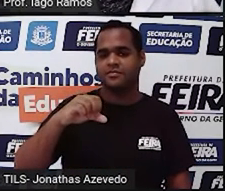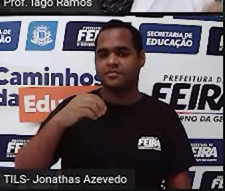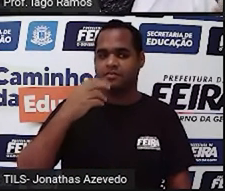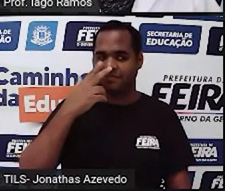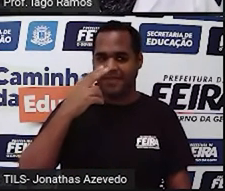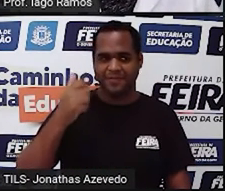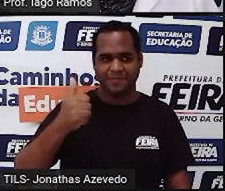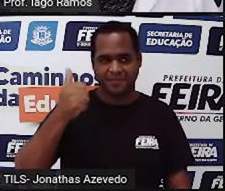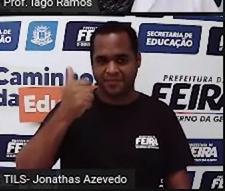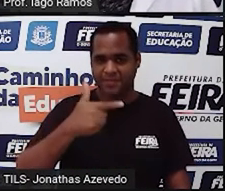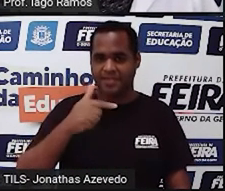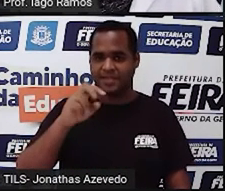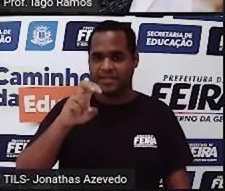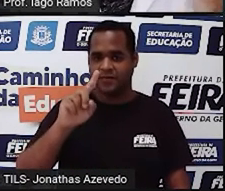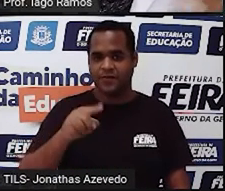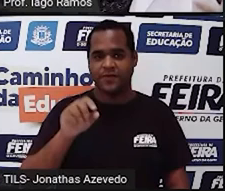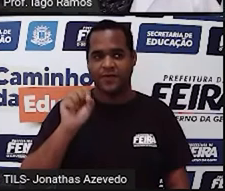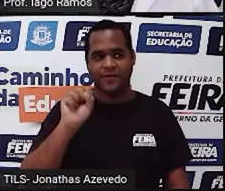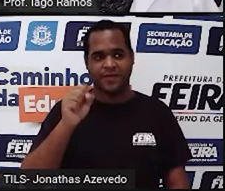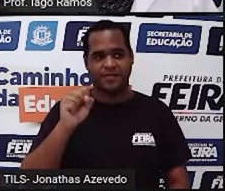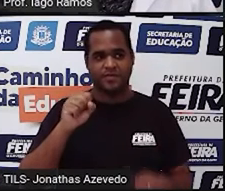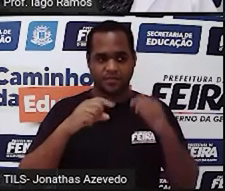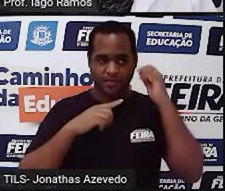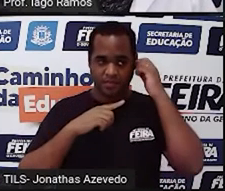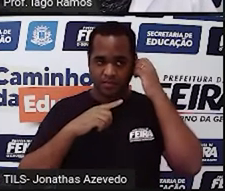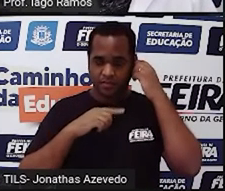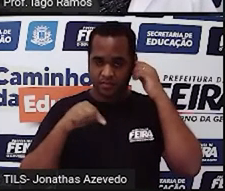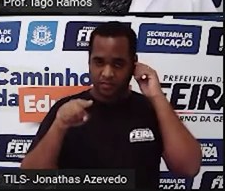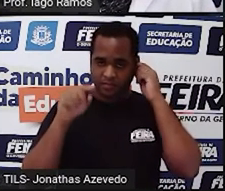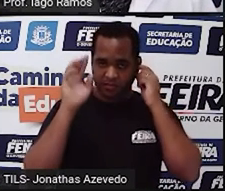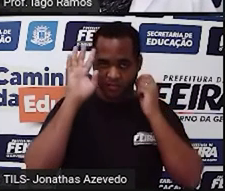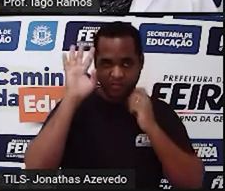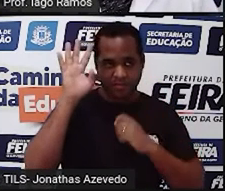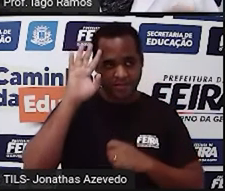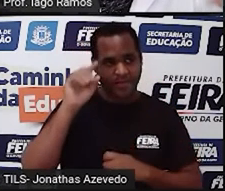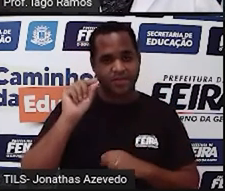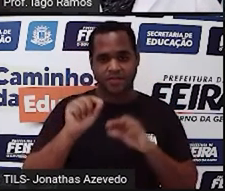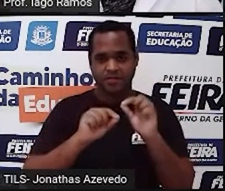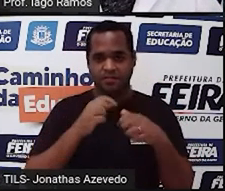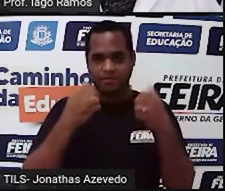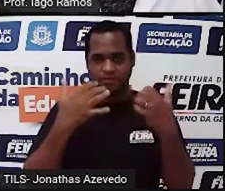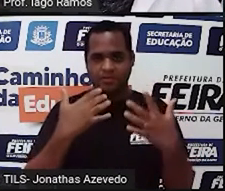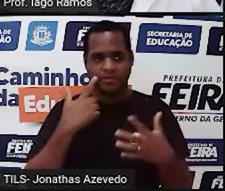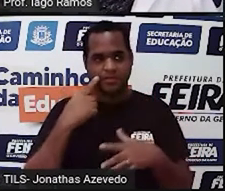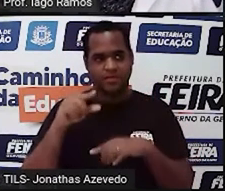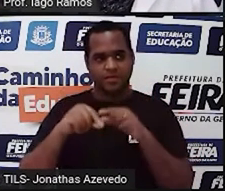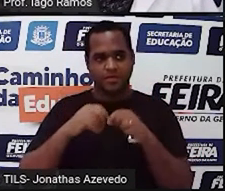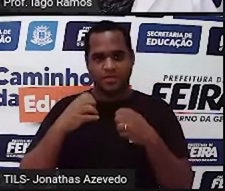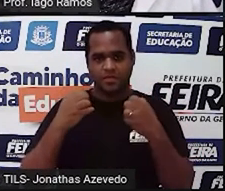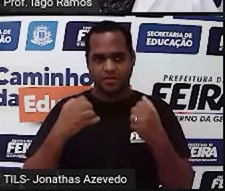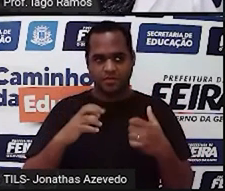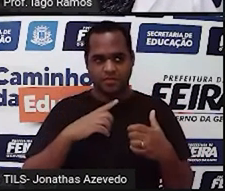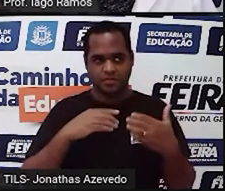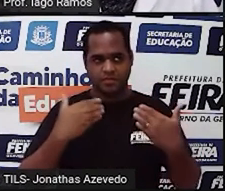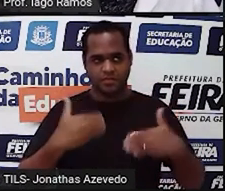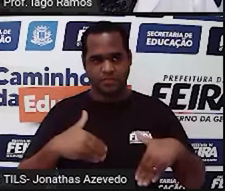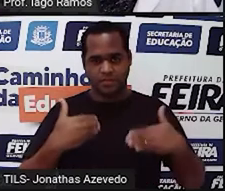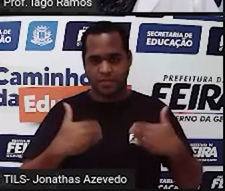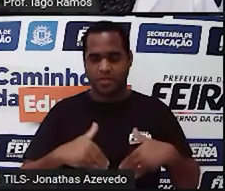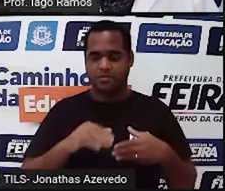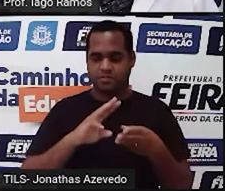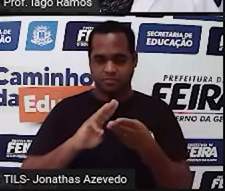número 5,8 eu vou te fazer pensar da mesma forma se você tivesse que escolher uma nota para uma prova de